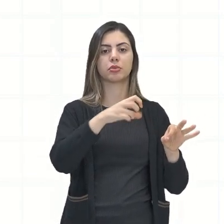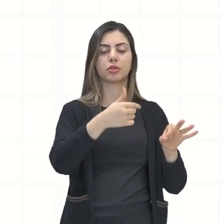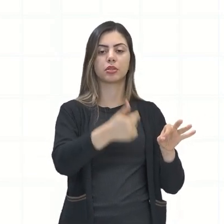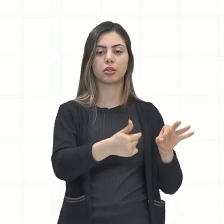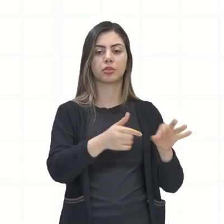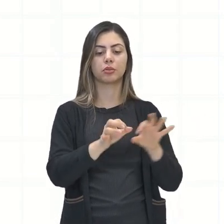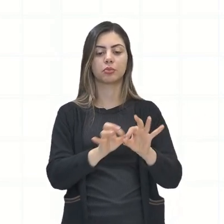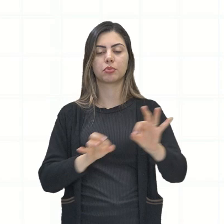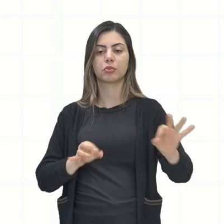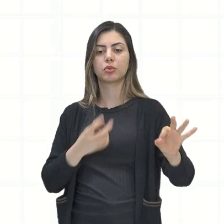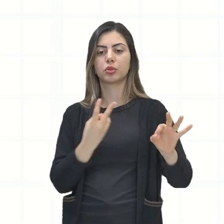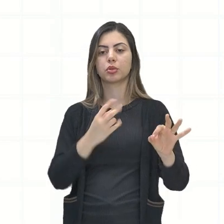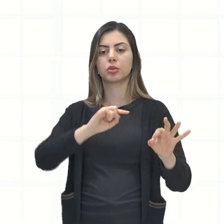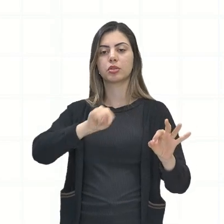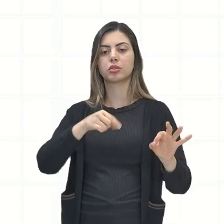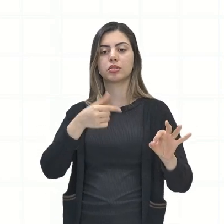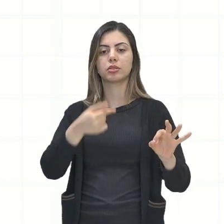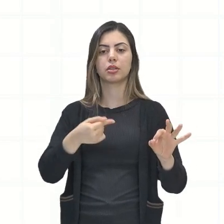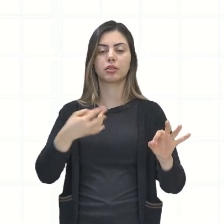por 2,74